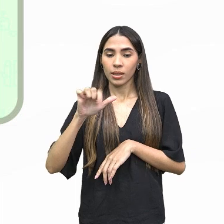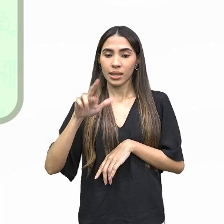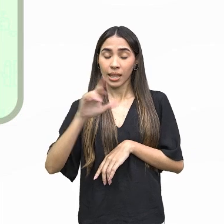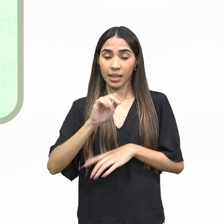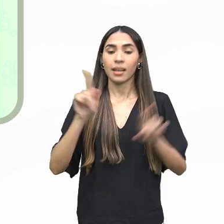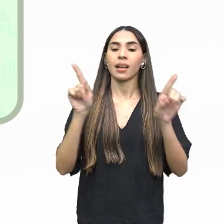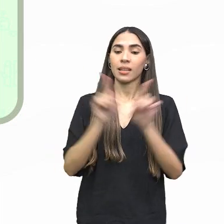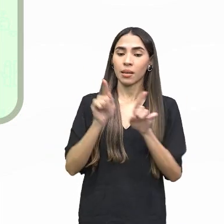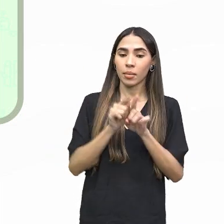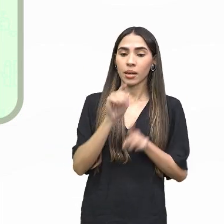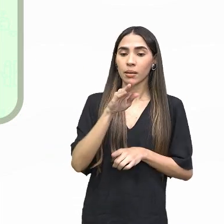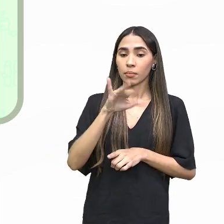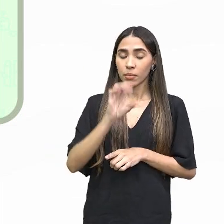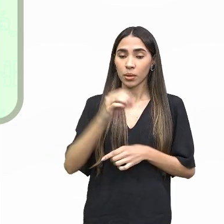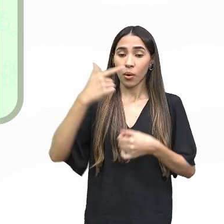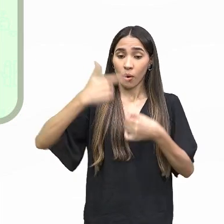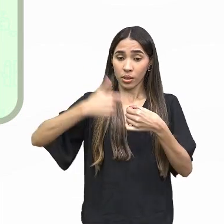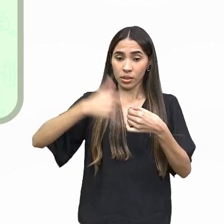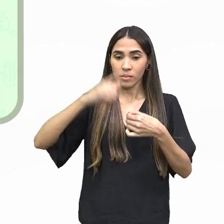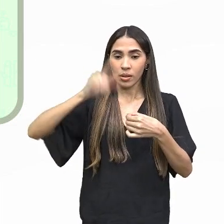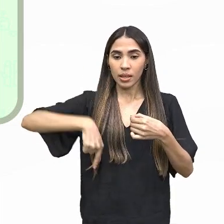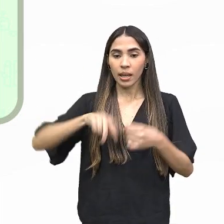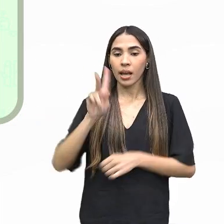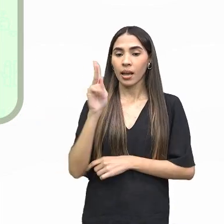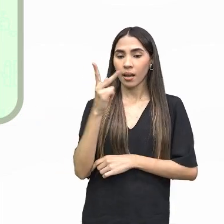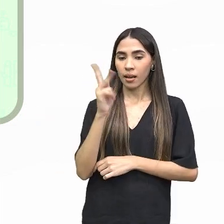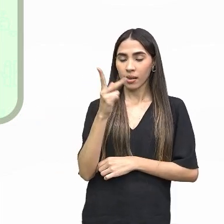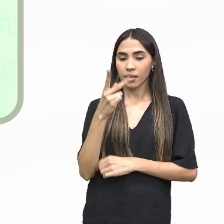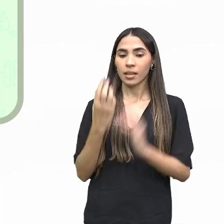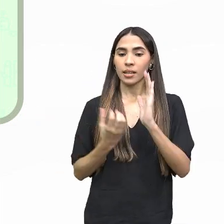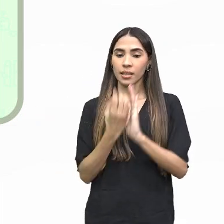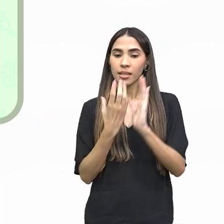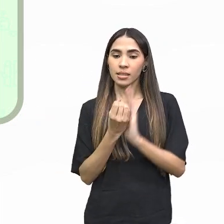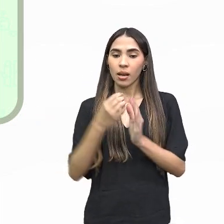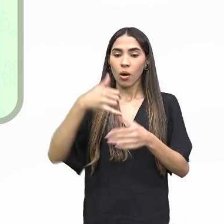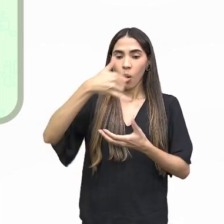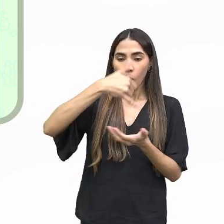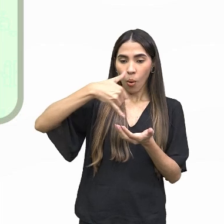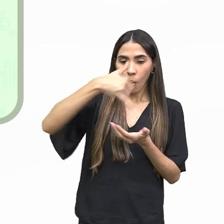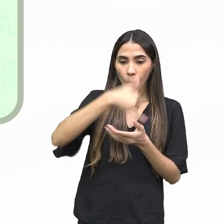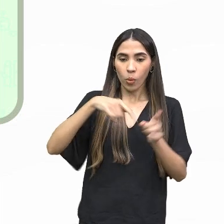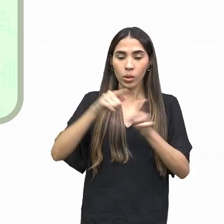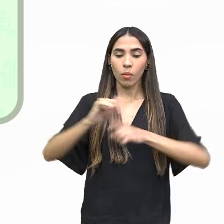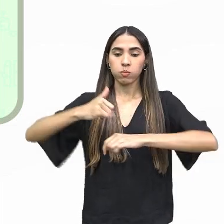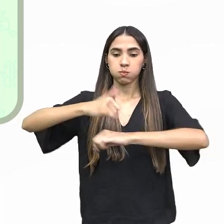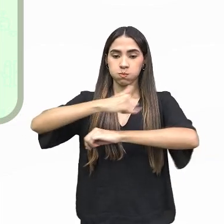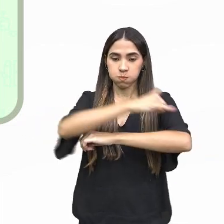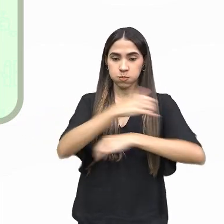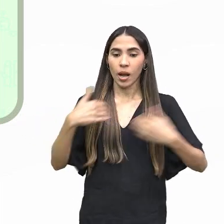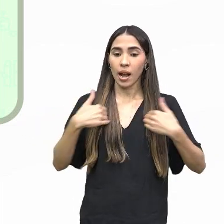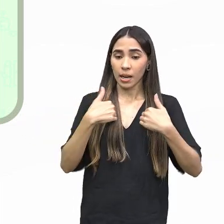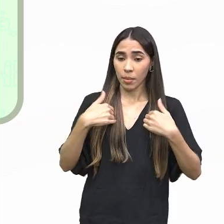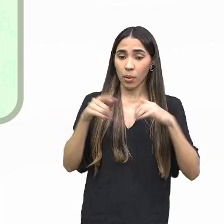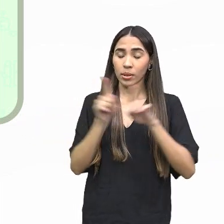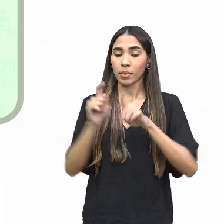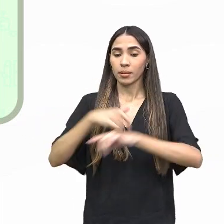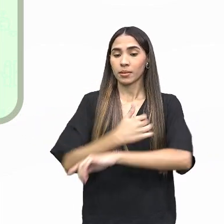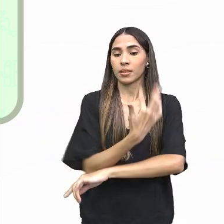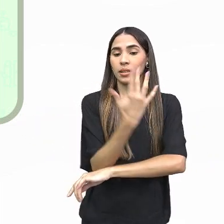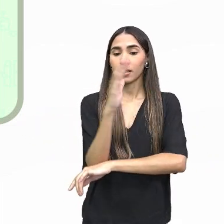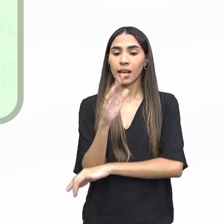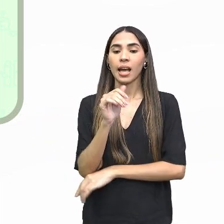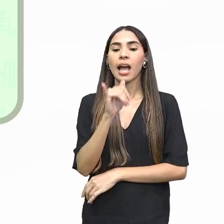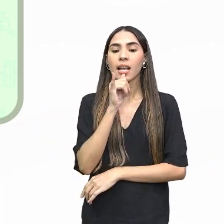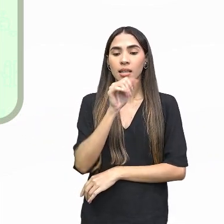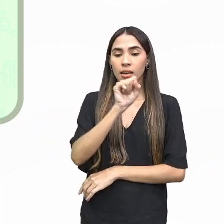o biodiesel, que é o hidrocarboneto produzido a partir de óleos e gorduras de origem animal e vegetal, como o